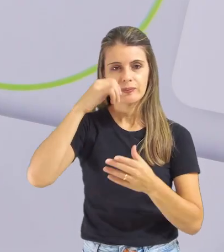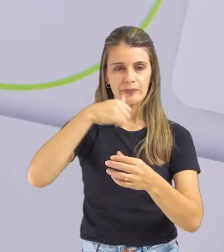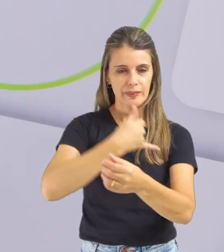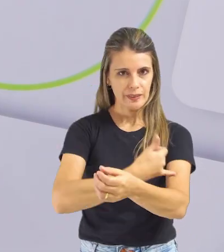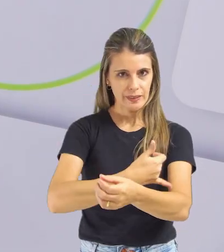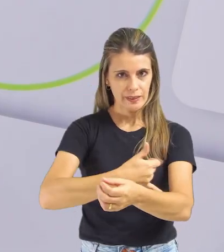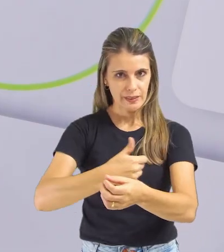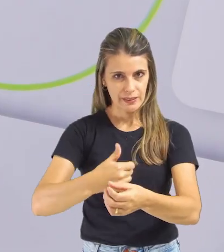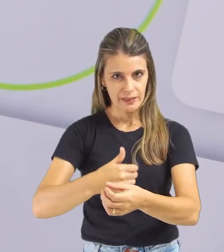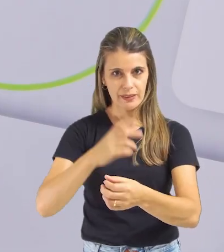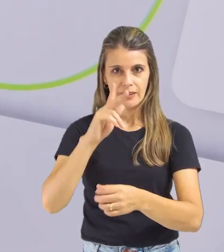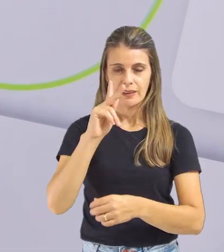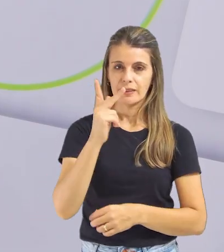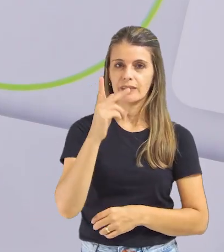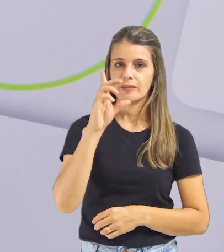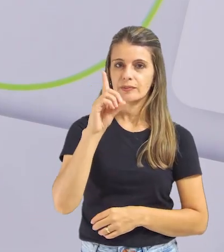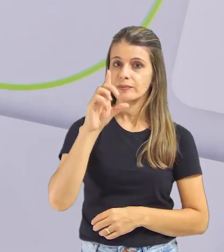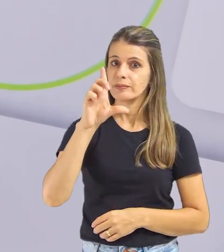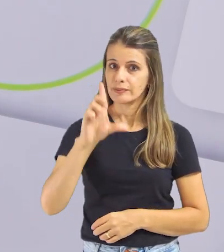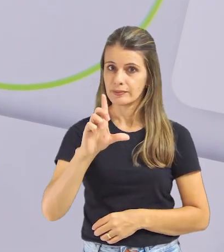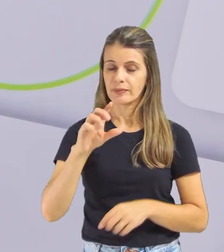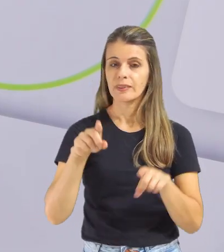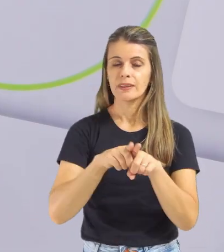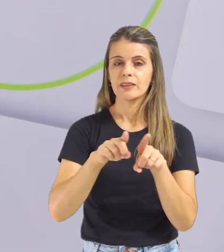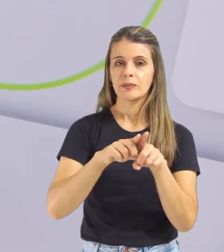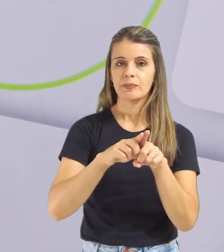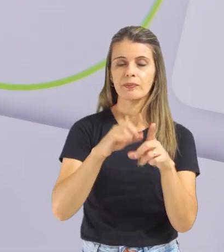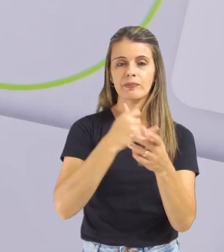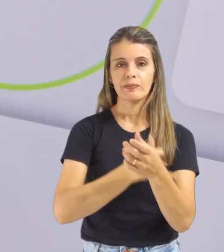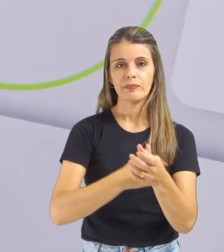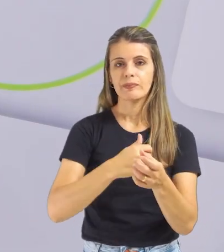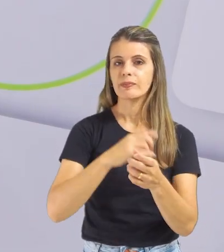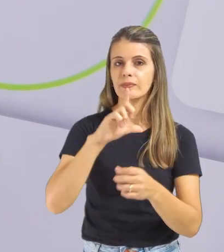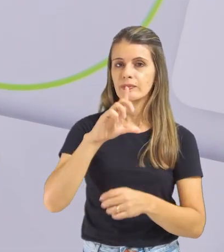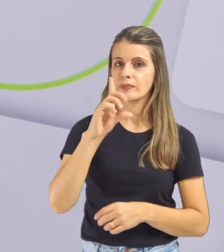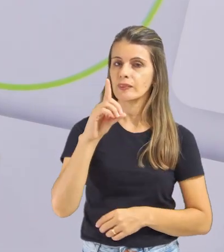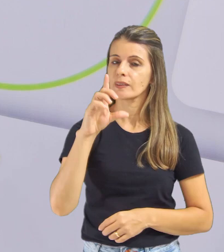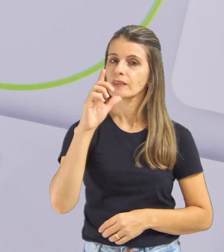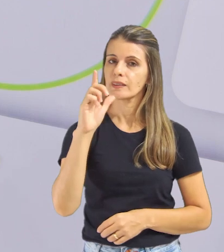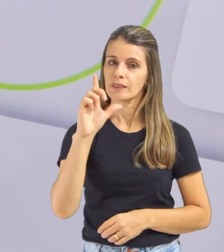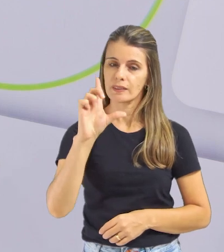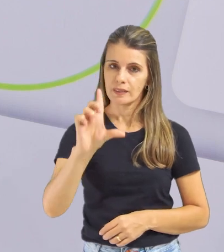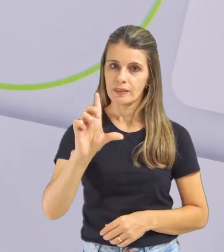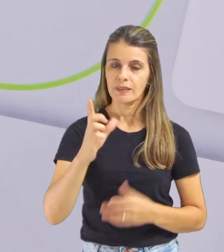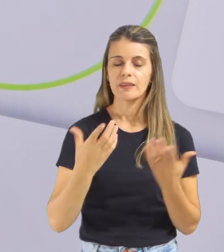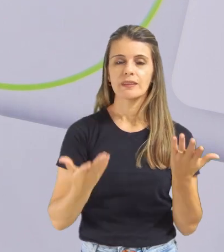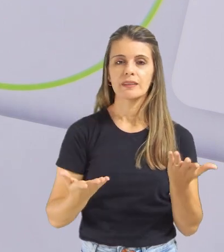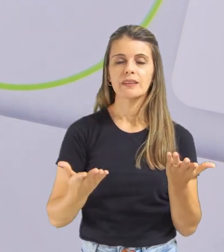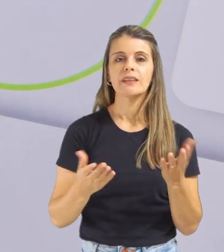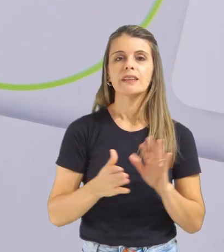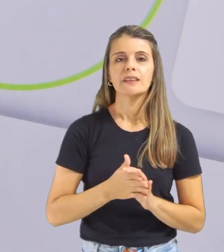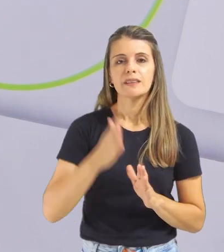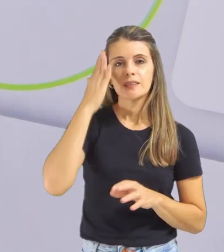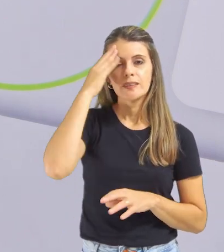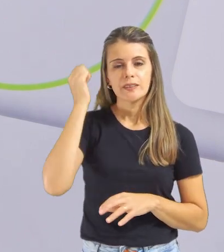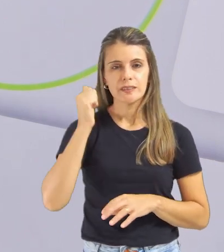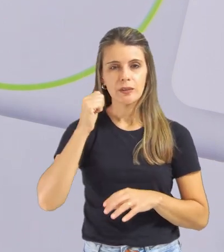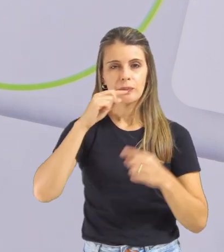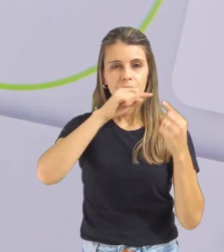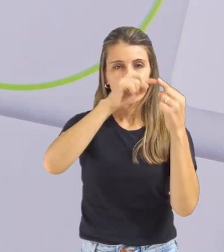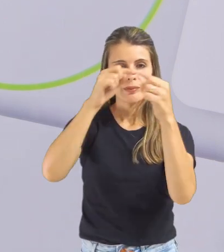colesterol, a diferença do HDL e LDL. E, por fim, né, sabendo da natureza química